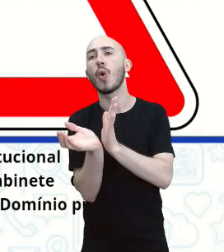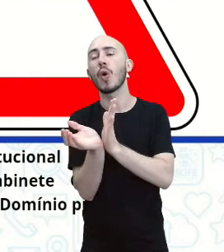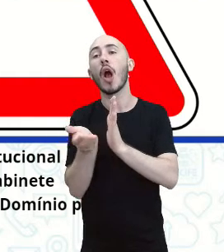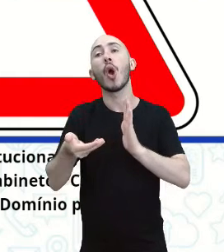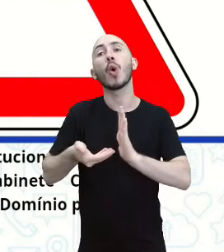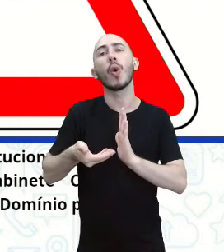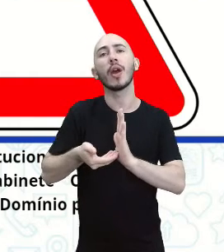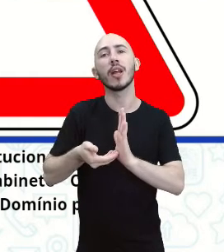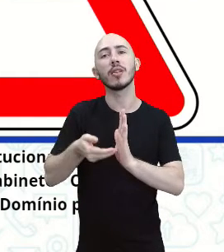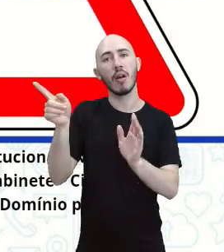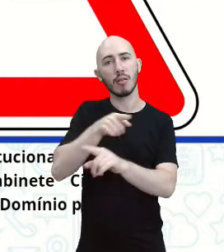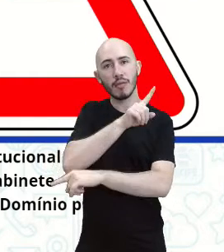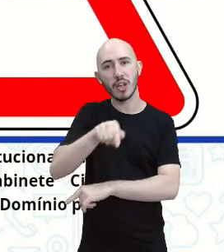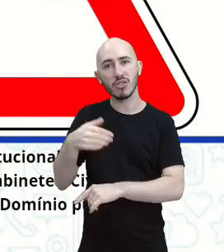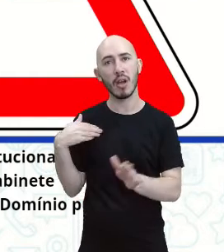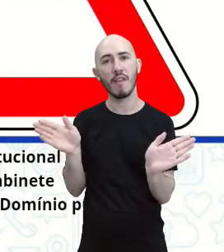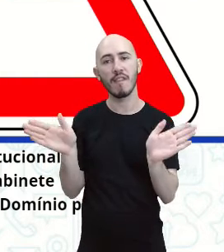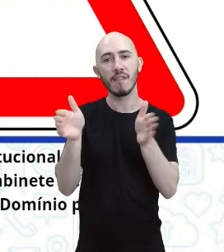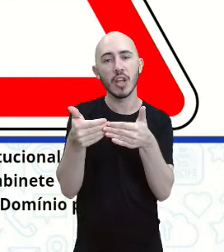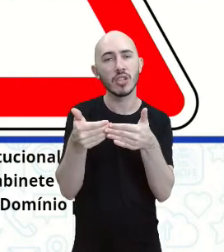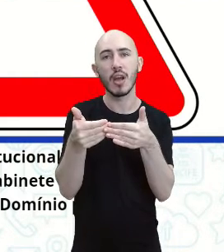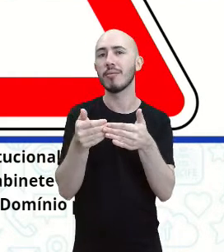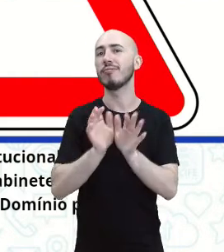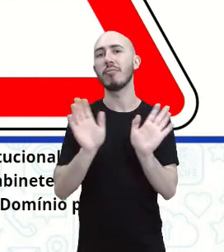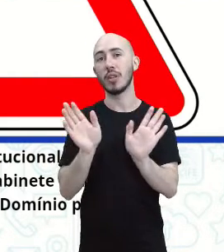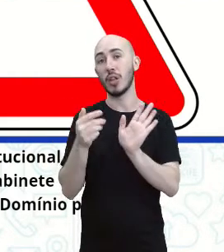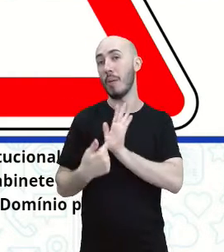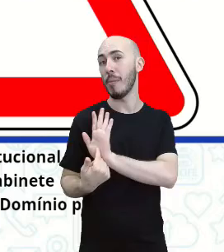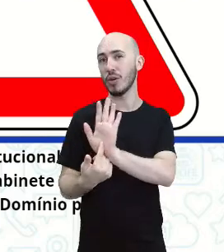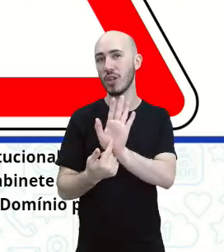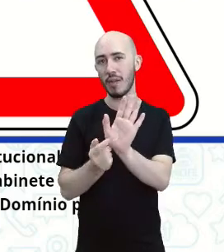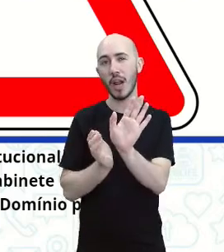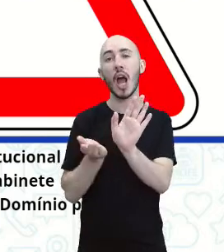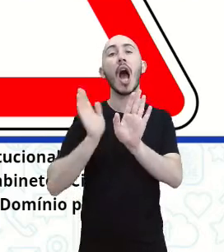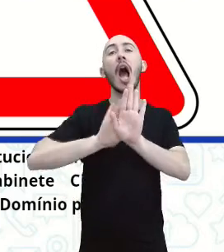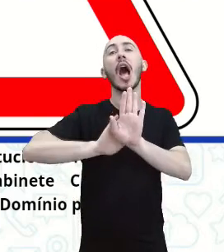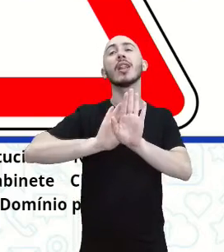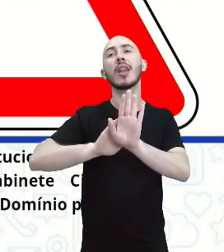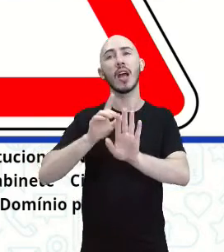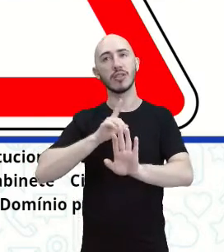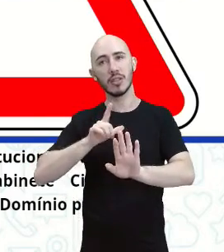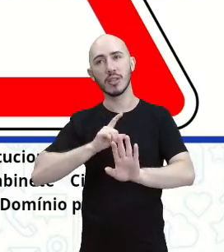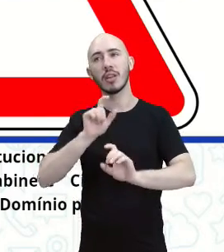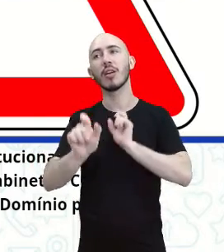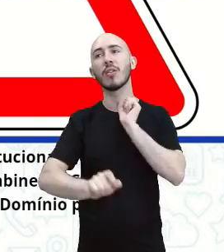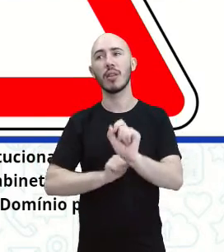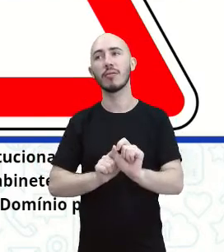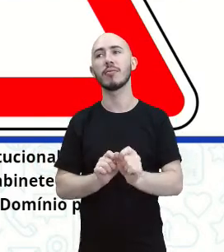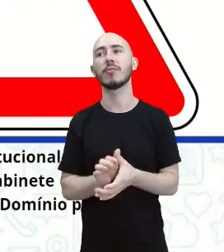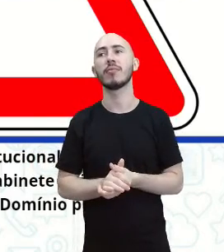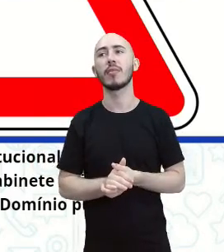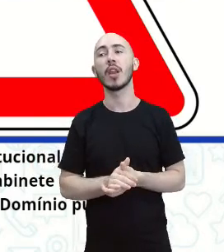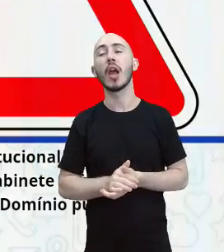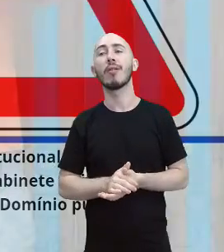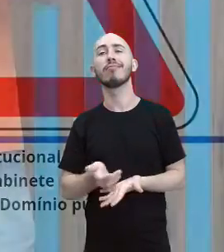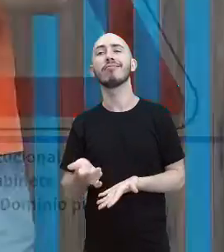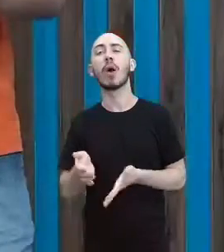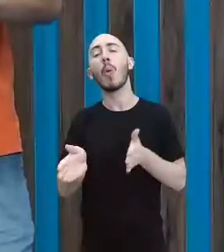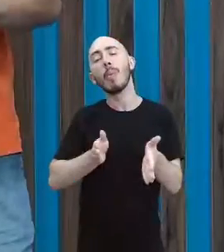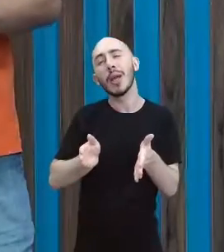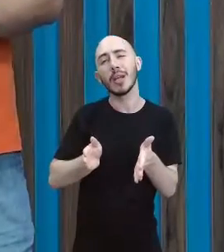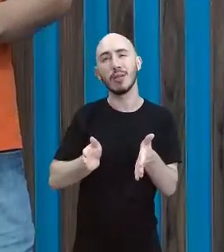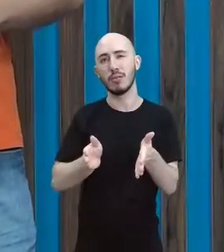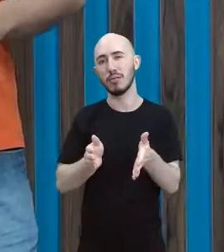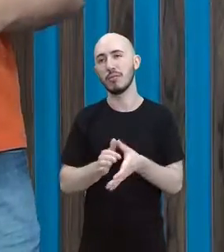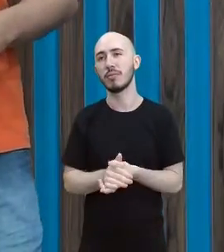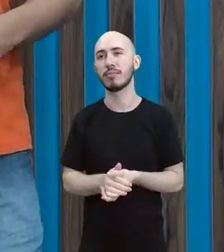estabelecer o recesso do Congresso Nacional ou o Poder Legislativo na esfera estadual ou municipal. Em outros termos, vou dizer para vocês o que